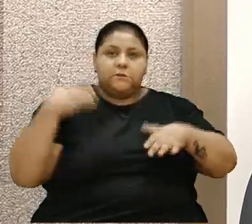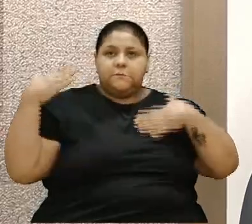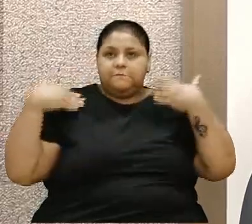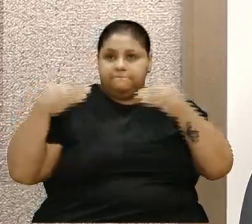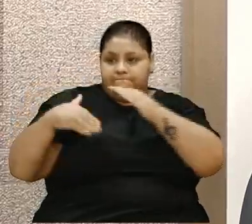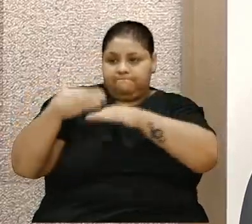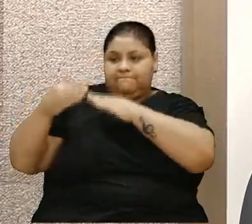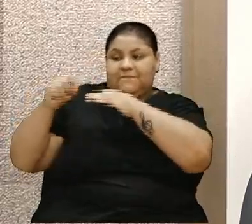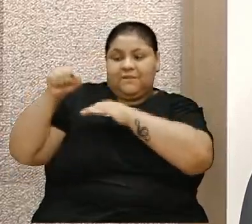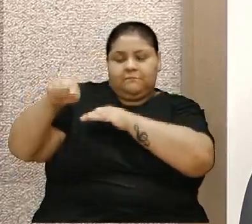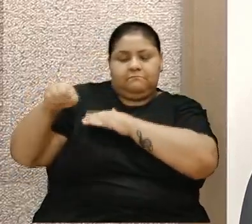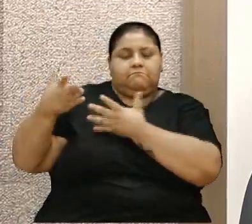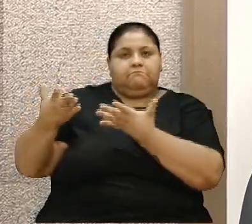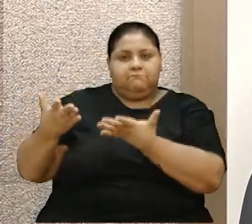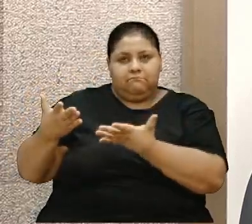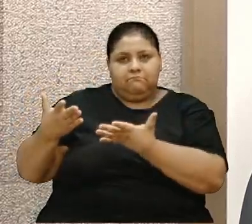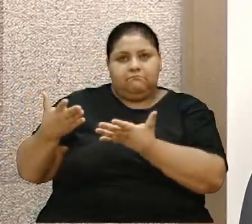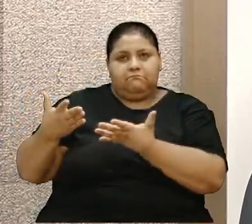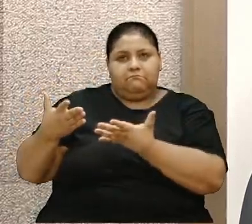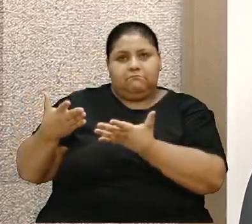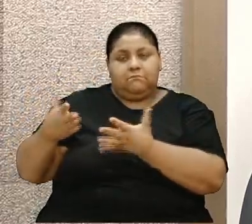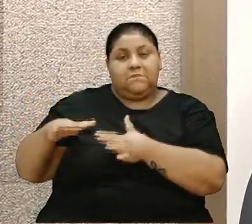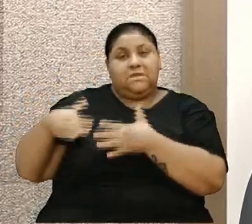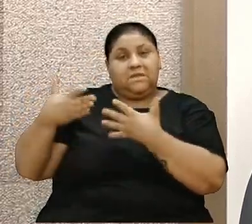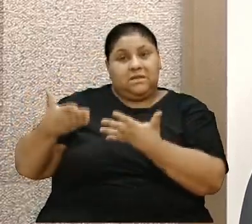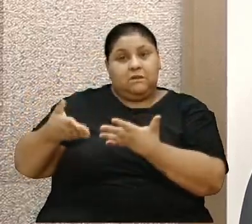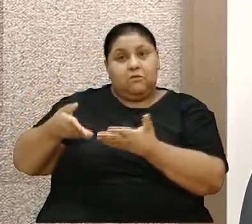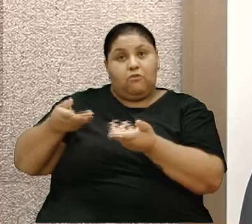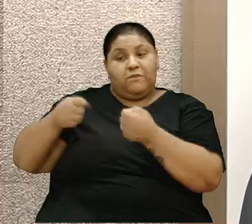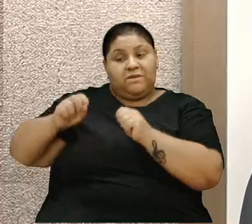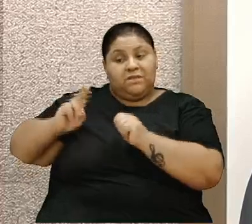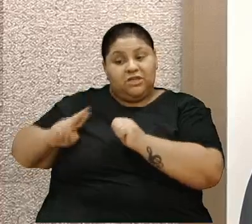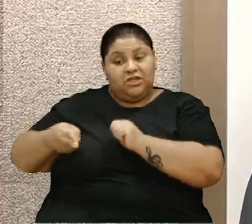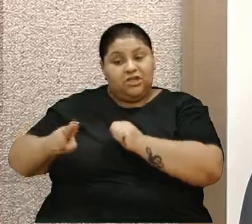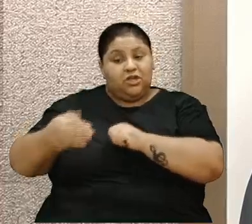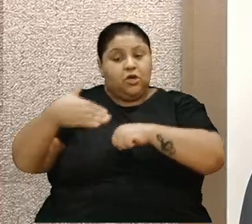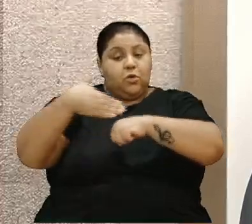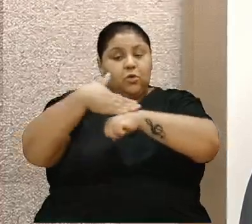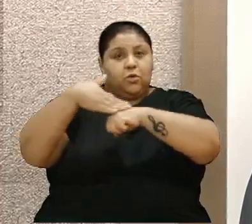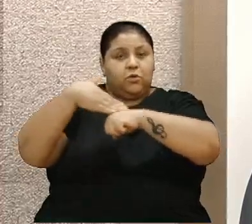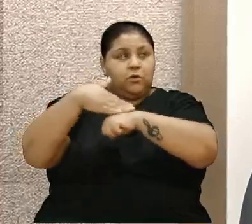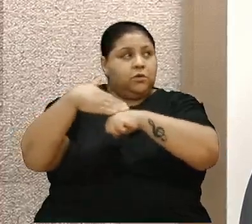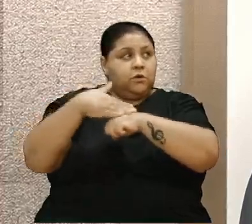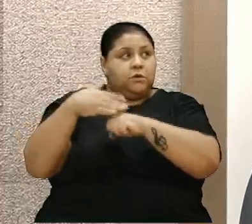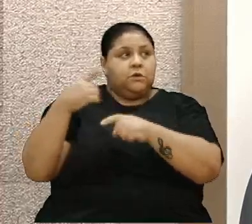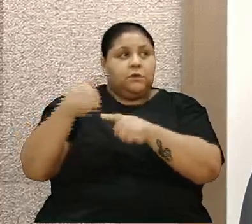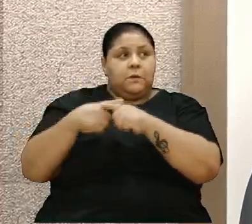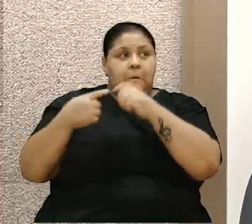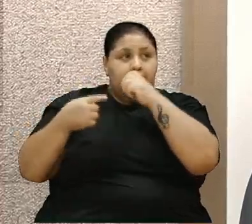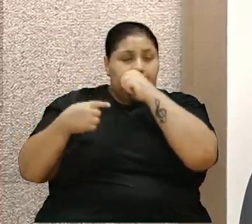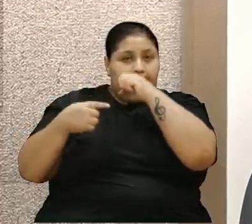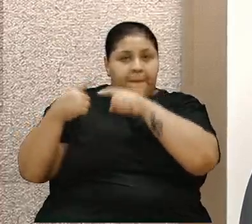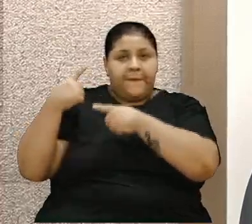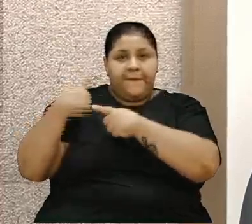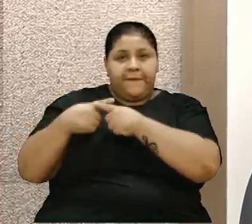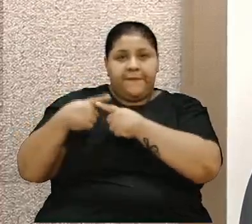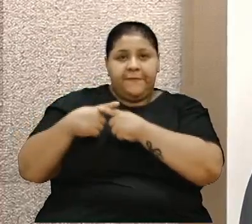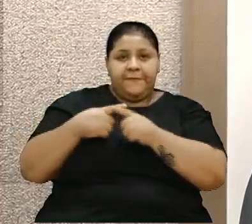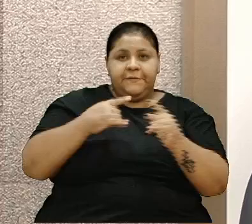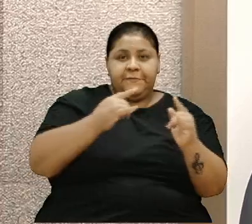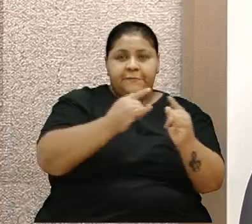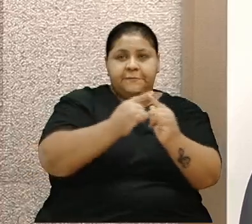naquele espaço. Então, deveria-se continuar o diálogo do ponto de vista de se buscar um espaço para o Instituto